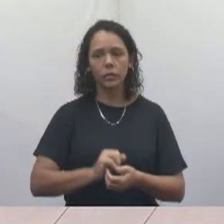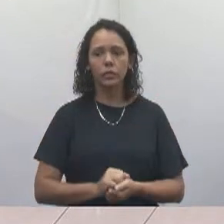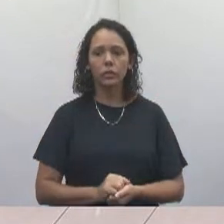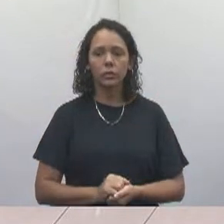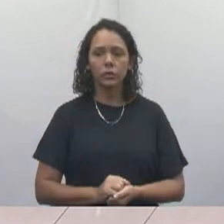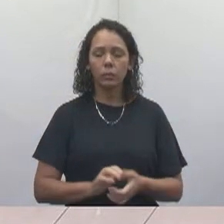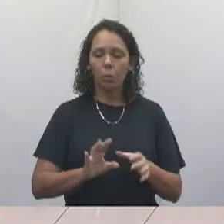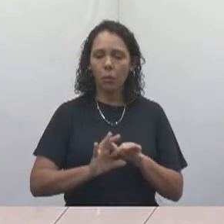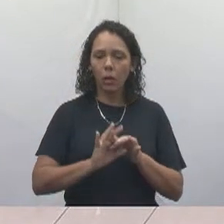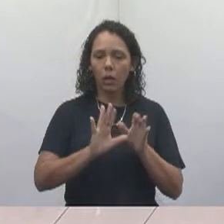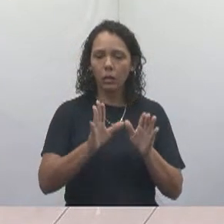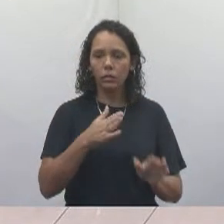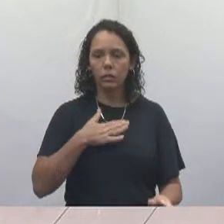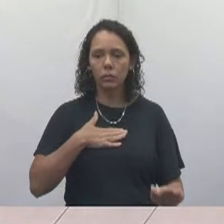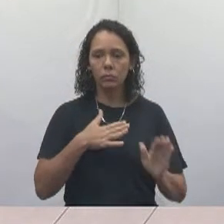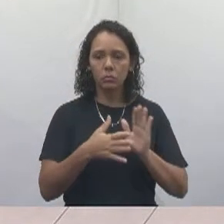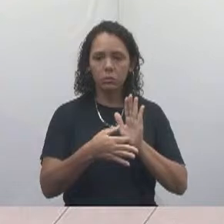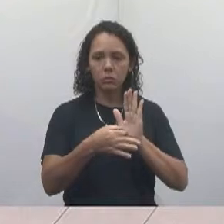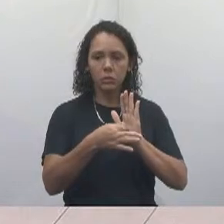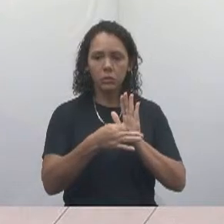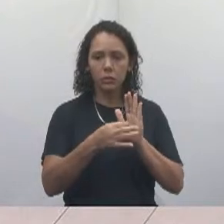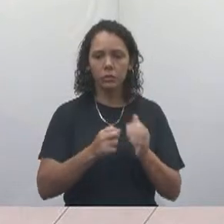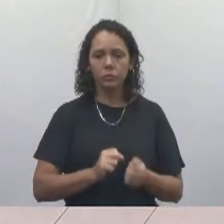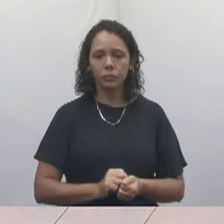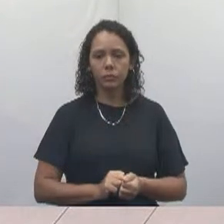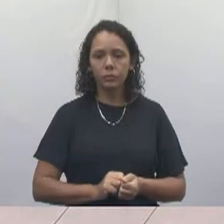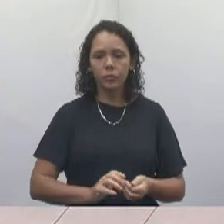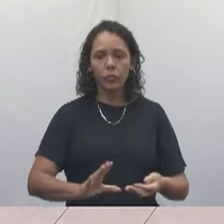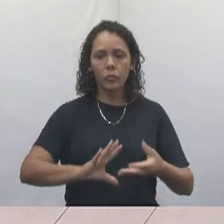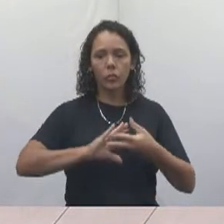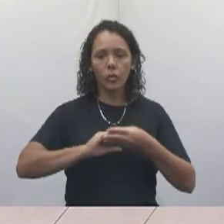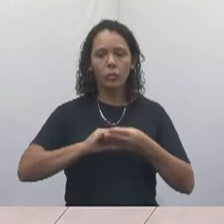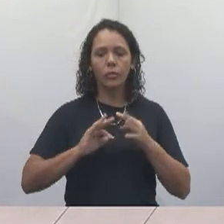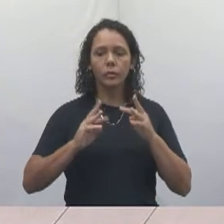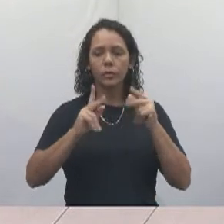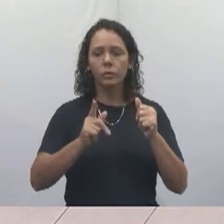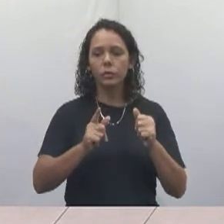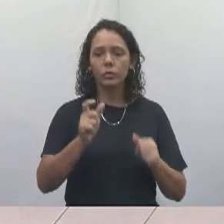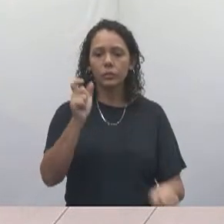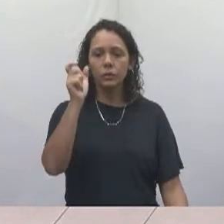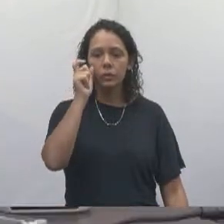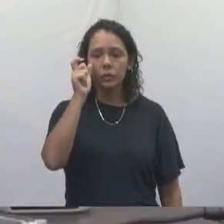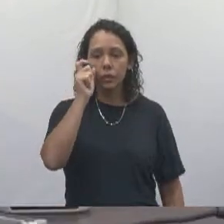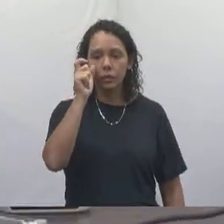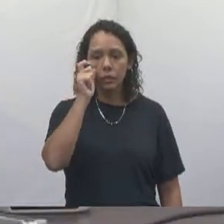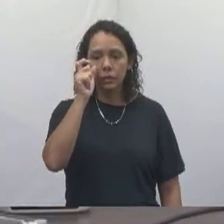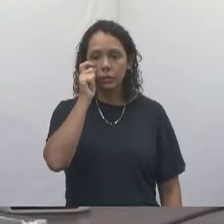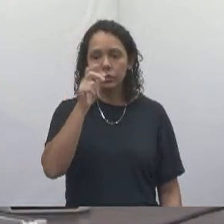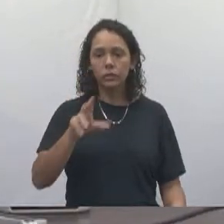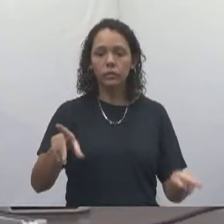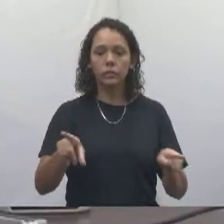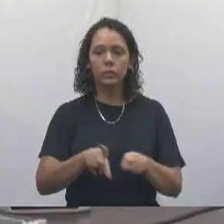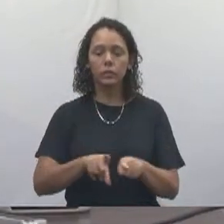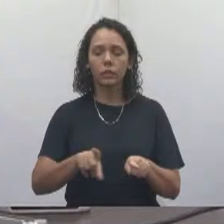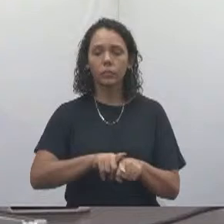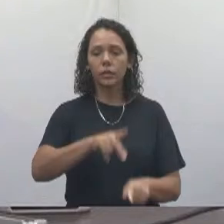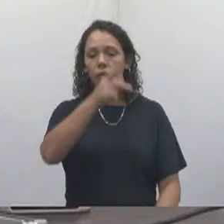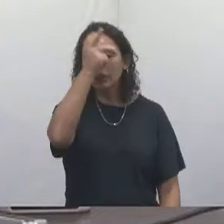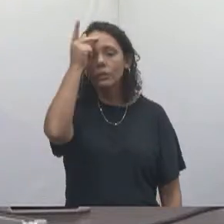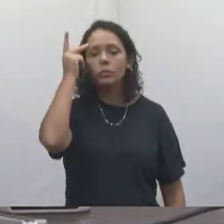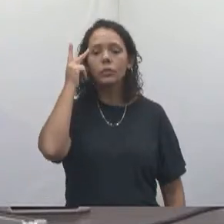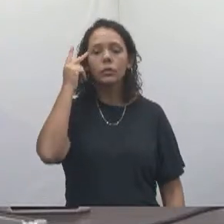franquear a palavra. Quero cumprimentar a todos que estão nos assistindo, cumprimentar aqui também as pessoas